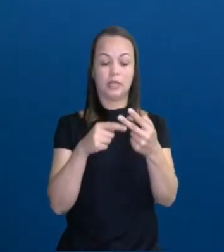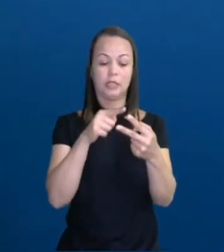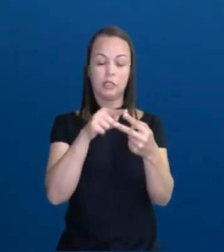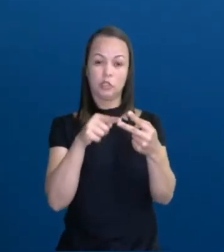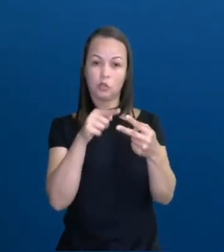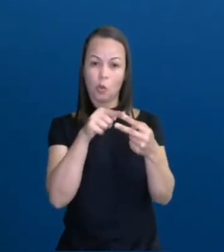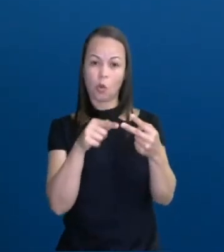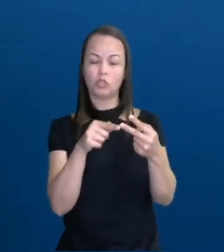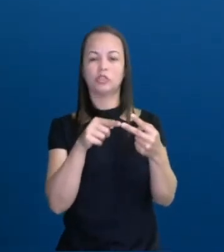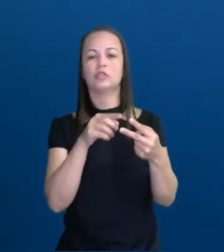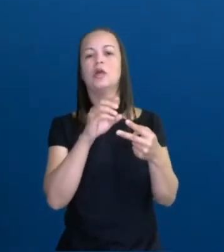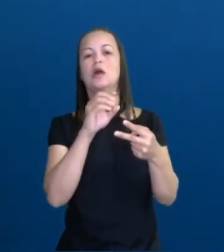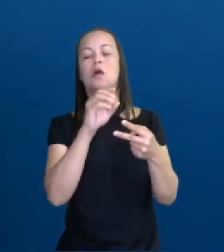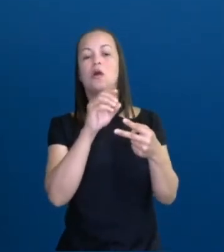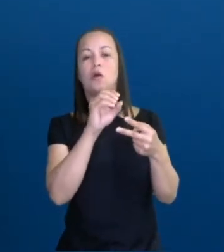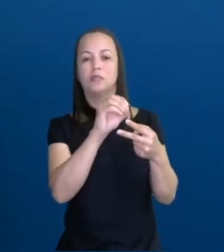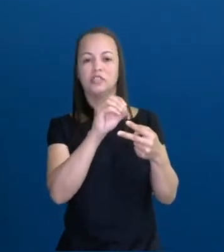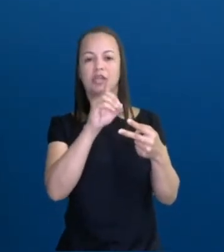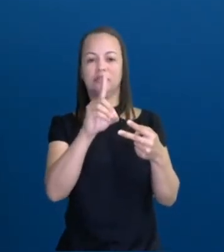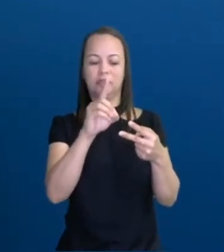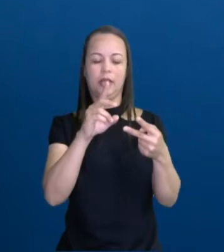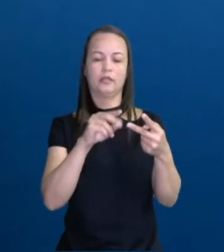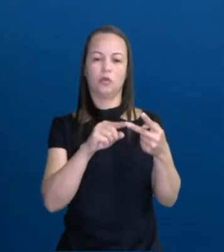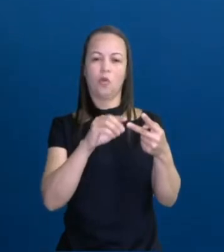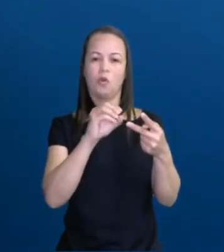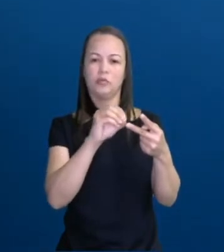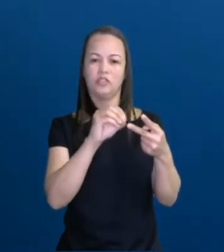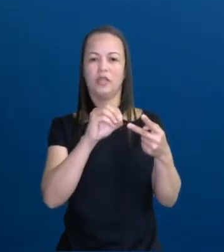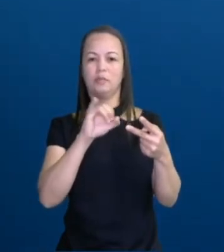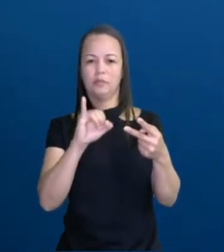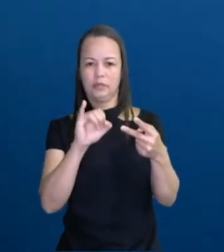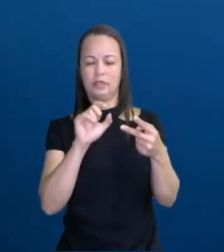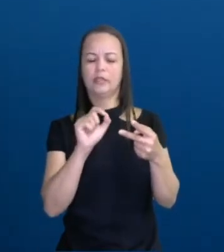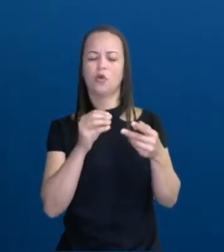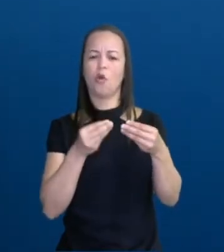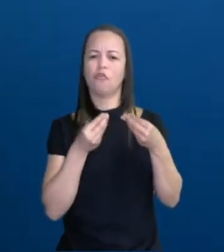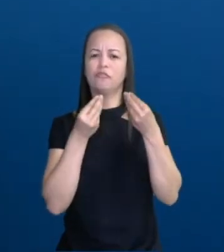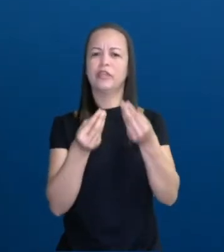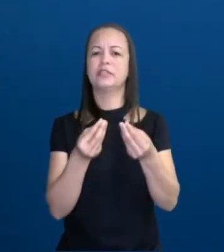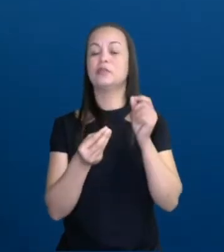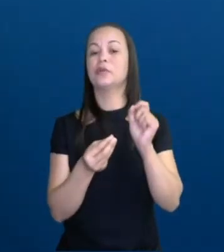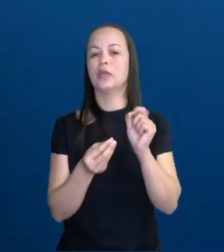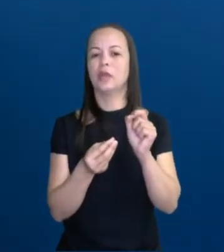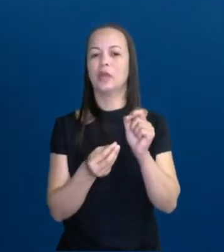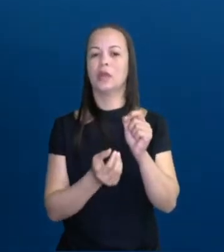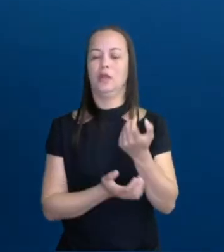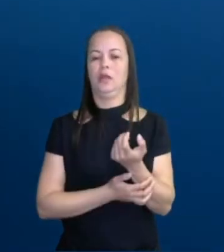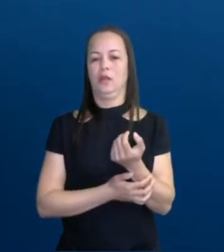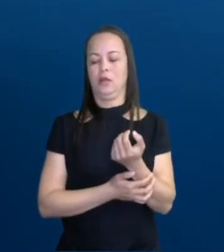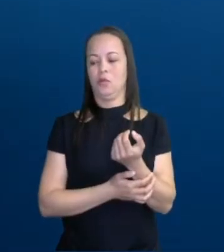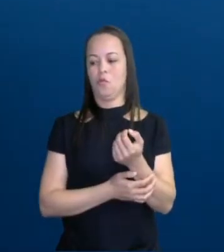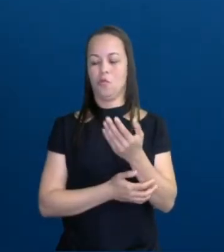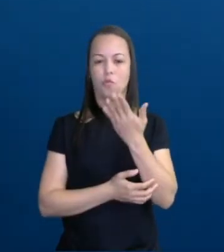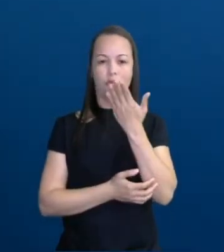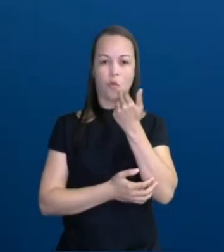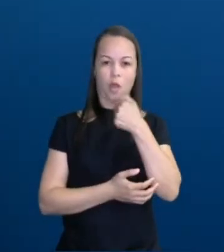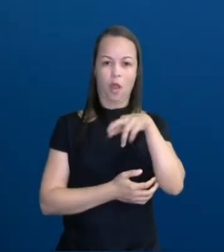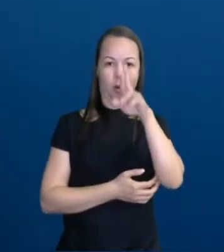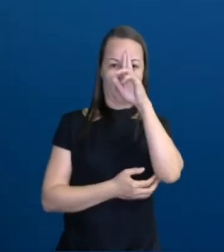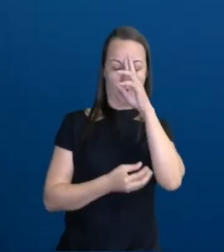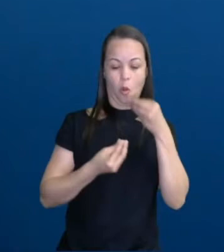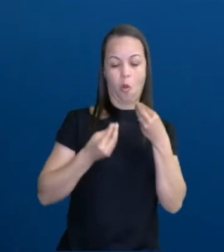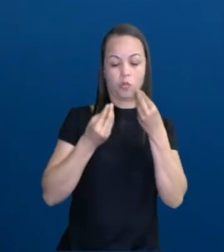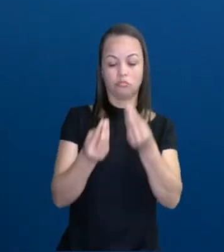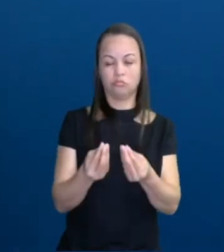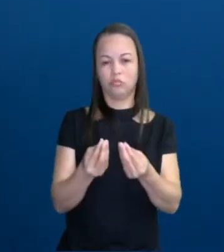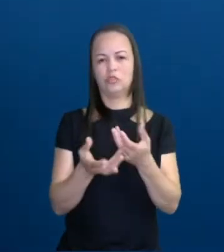Um objeto direto e um objeto indireto. Ofereci o quê? Um almoço, objeto direto. E